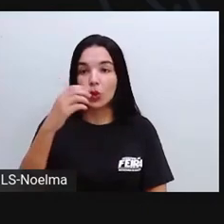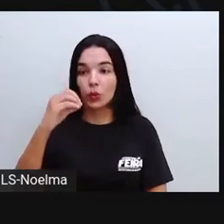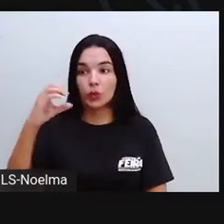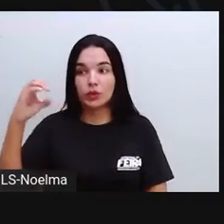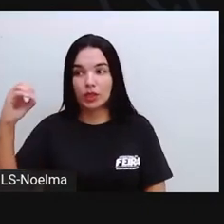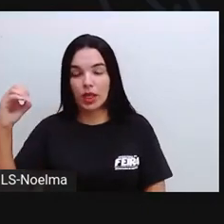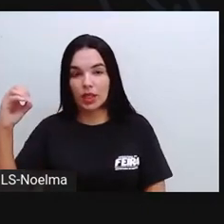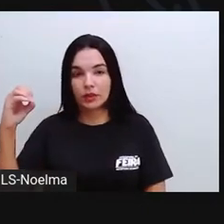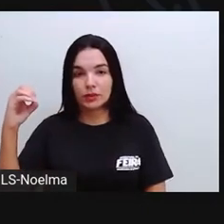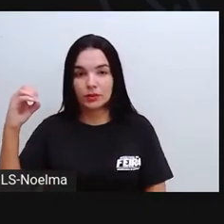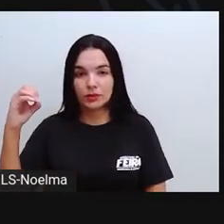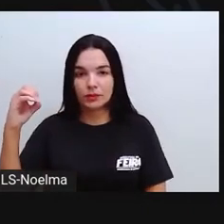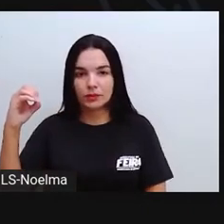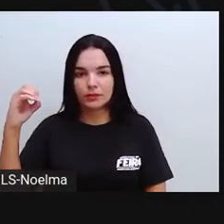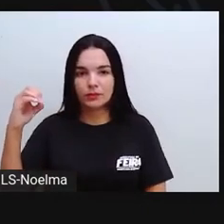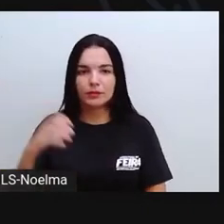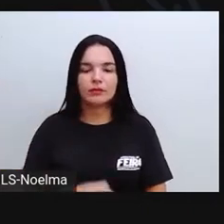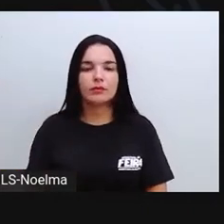200